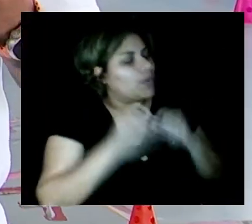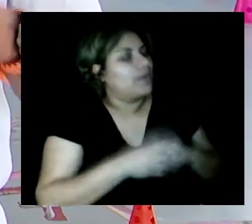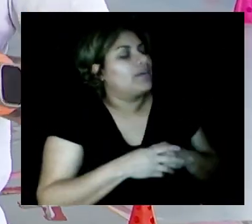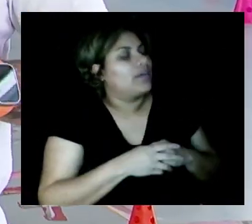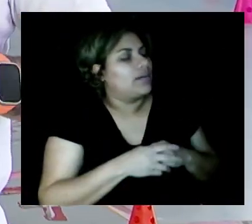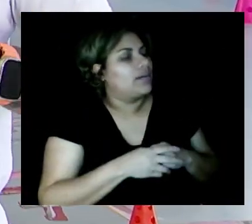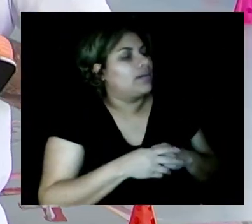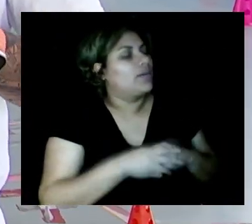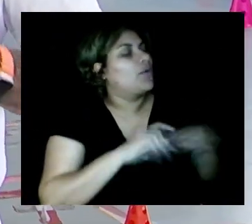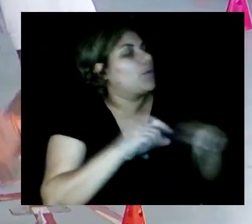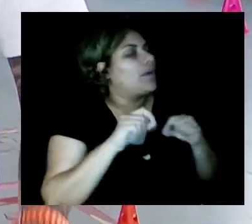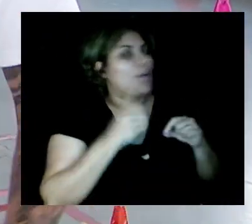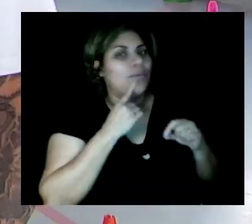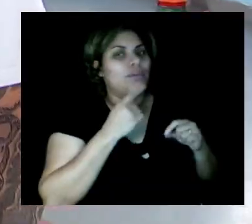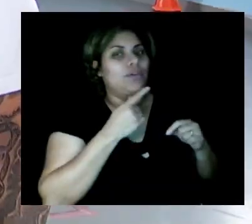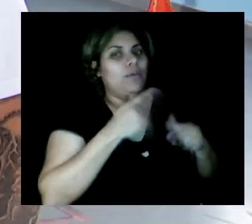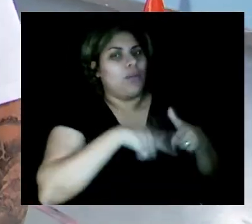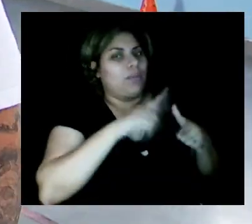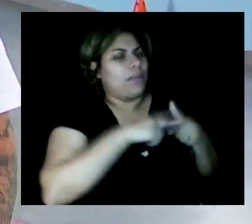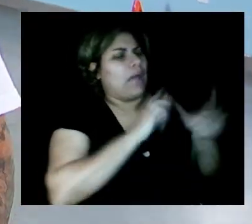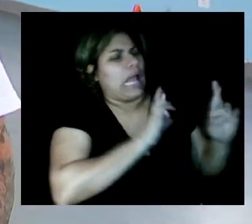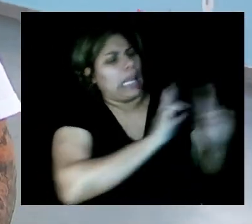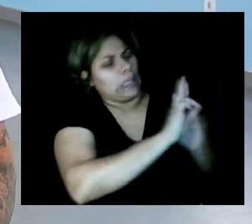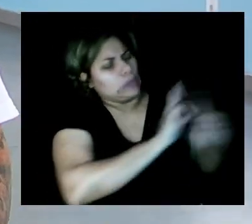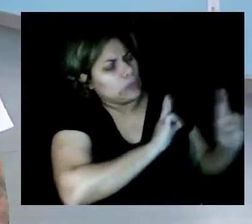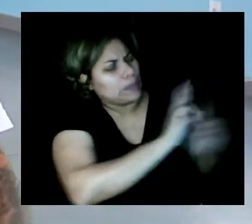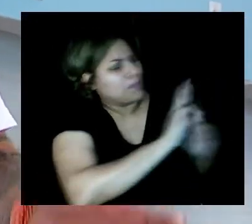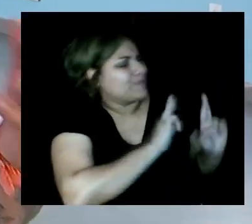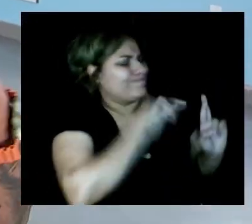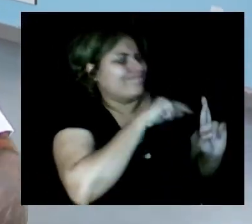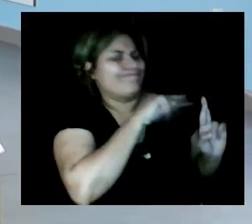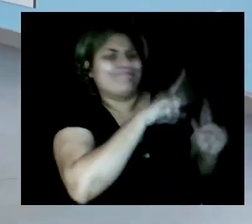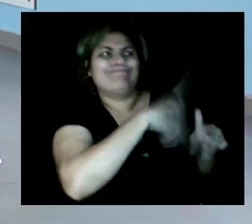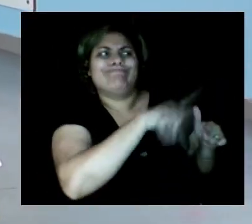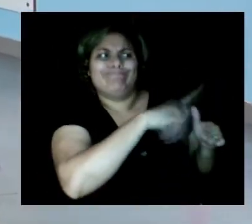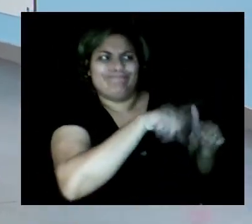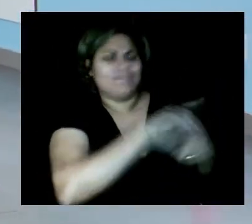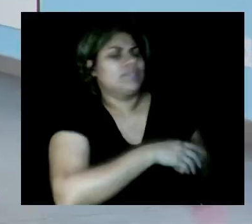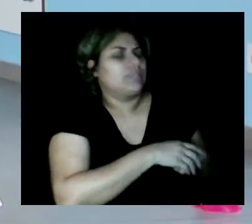de relacionamento. Sempre tive um problema de relacionamento, né? Aí